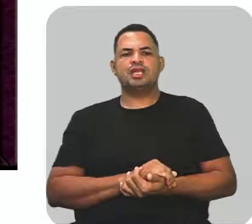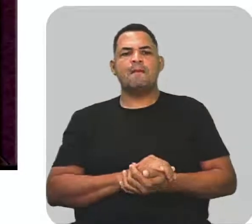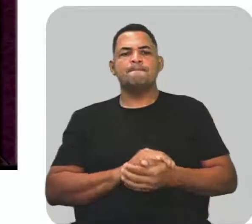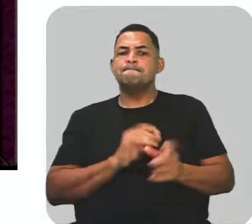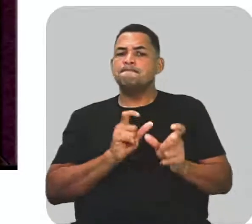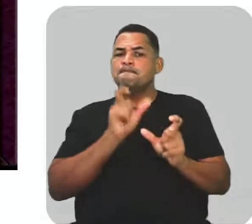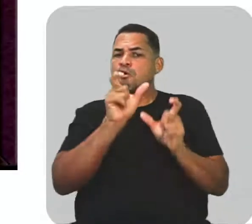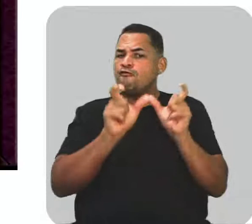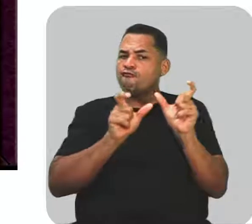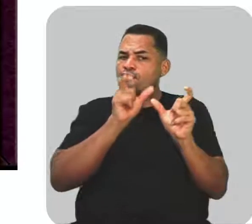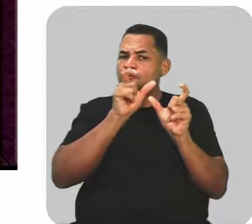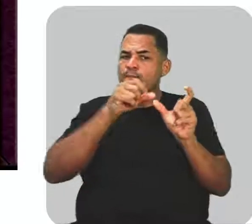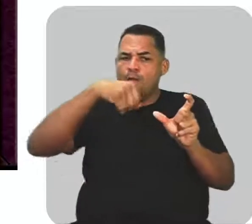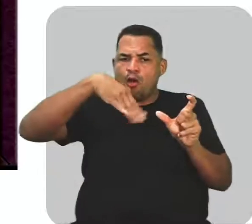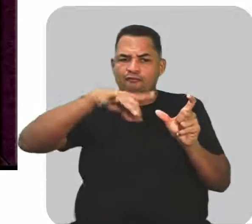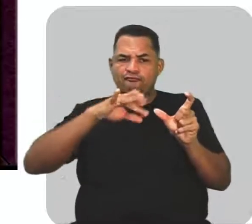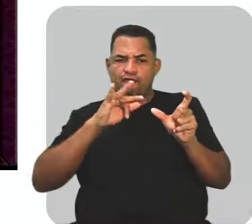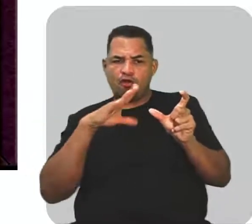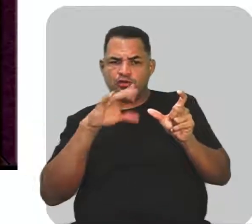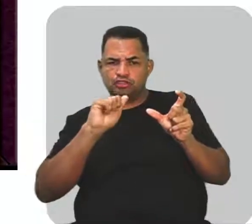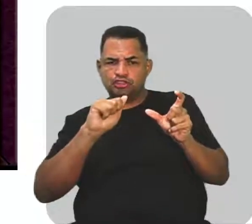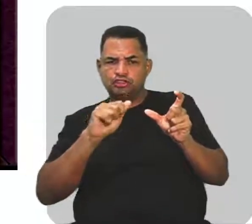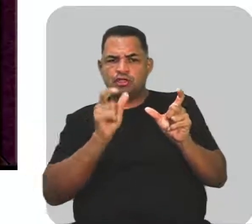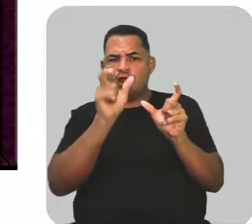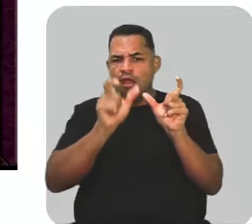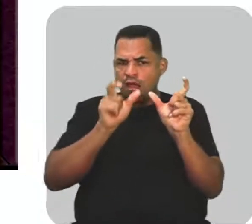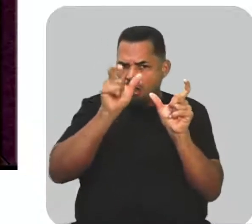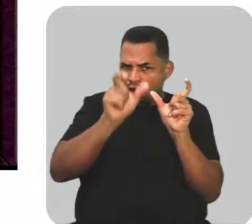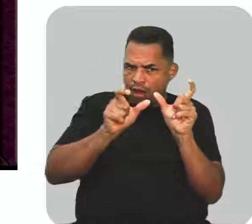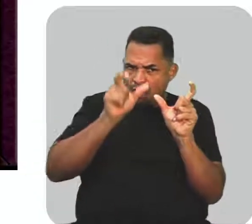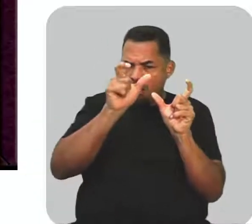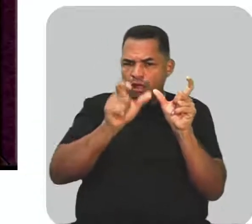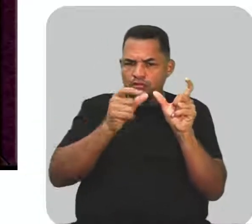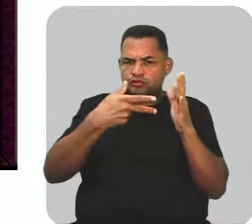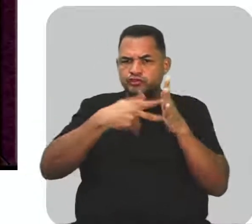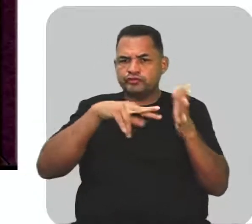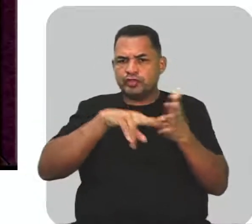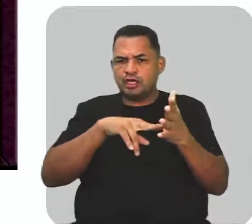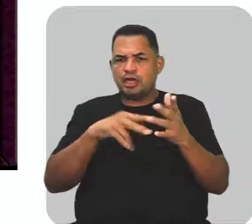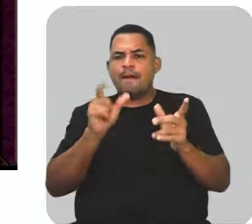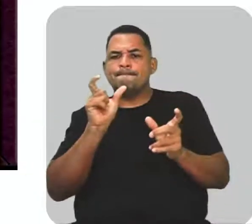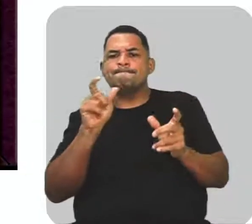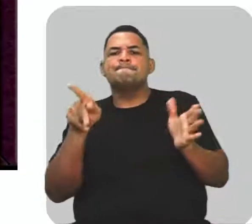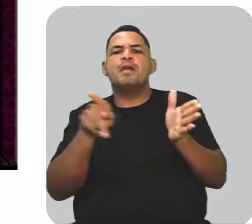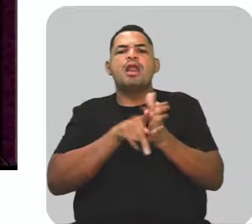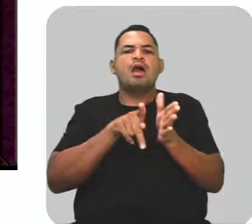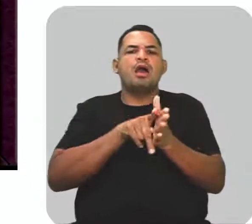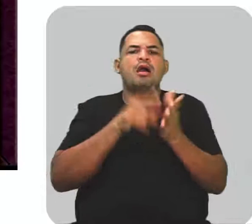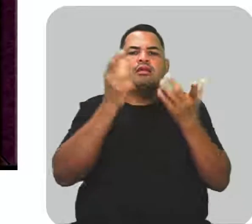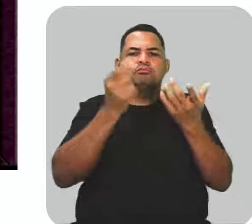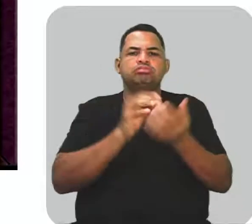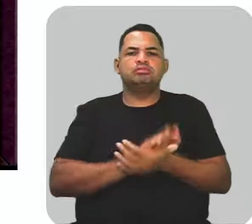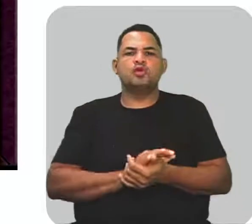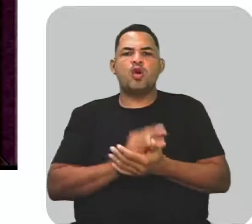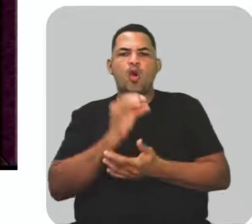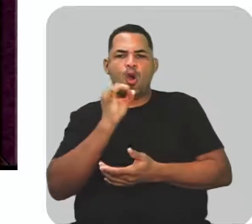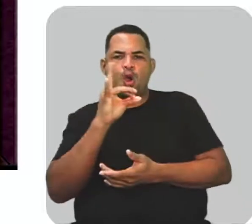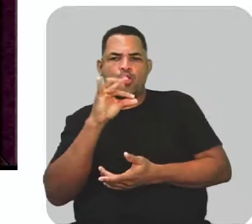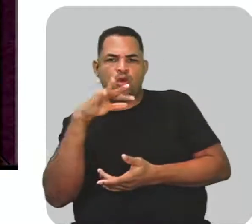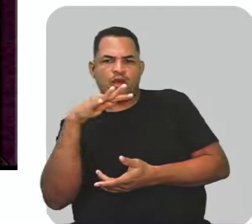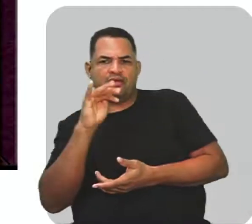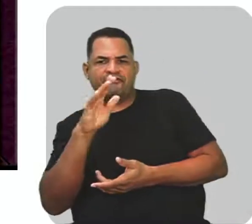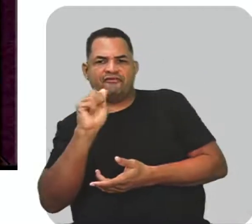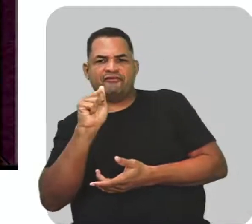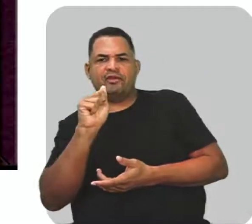Morfologia, trabalha aí, né, o significado da palavra, né, dos termos, tá? E